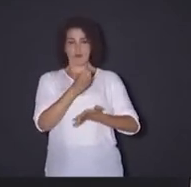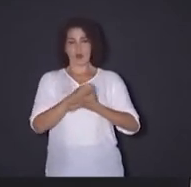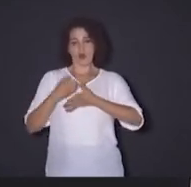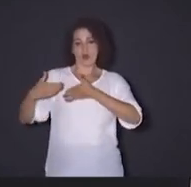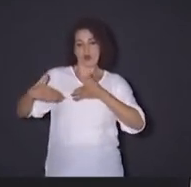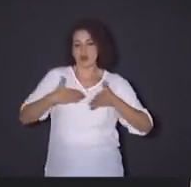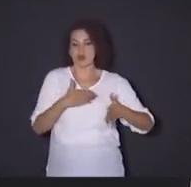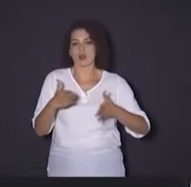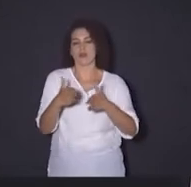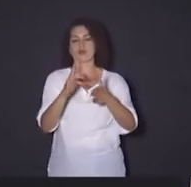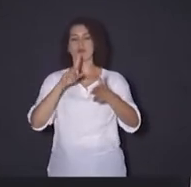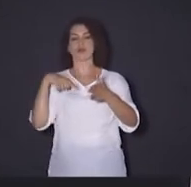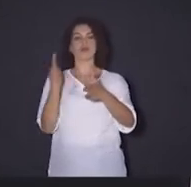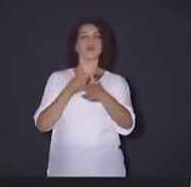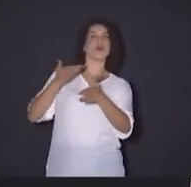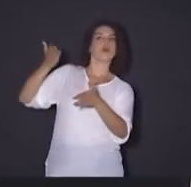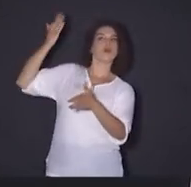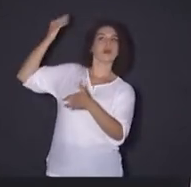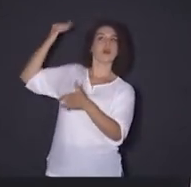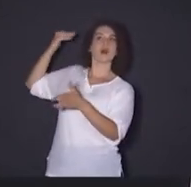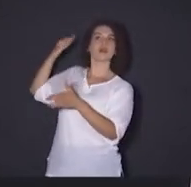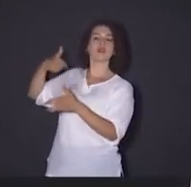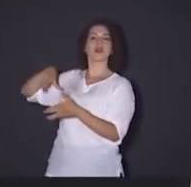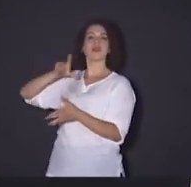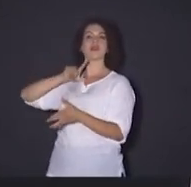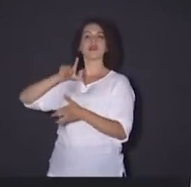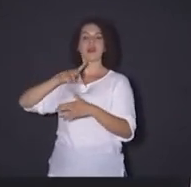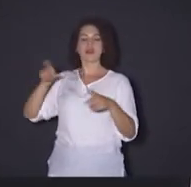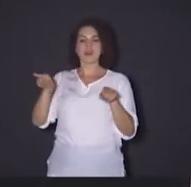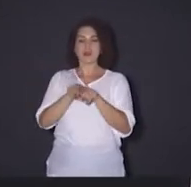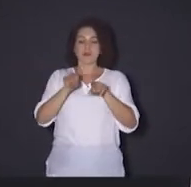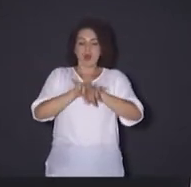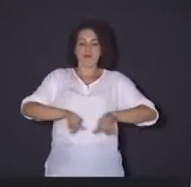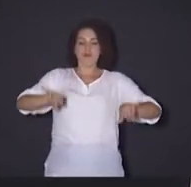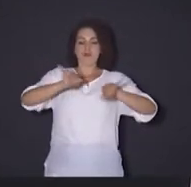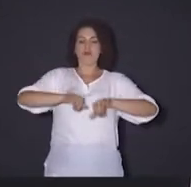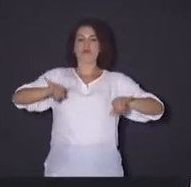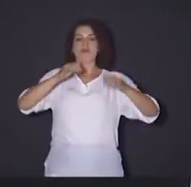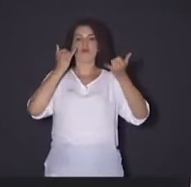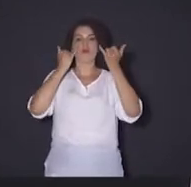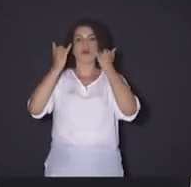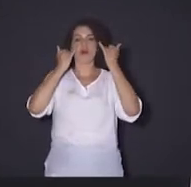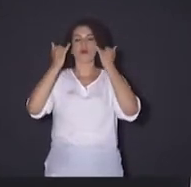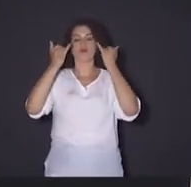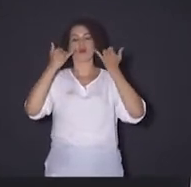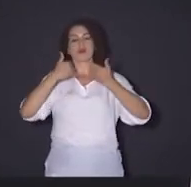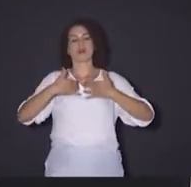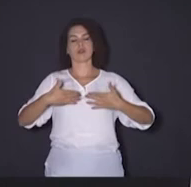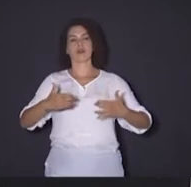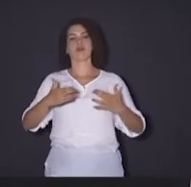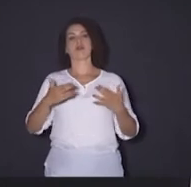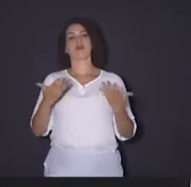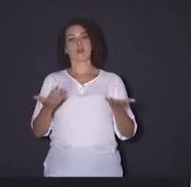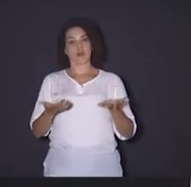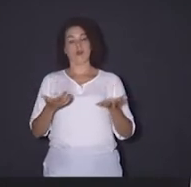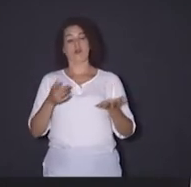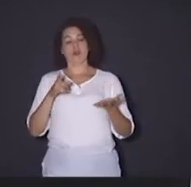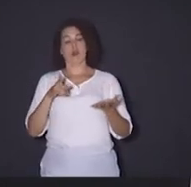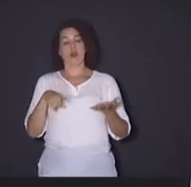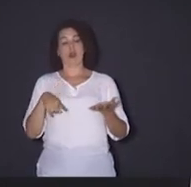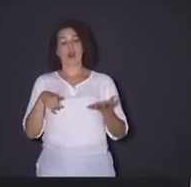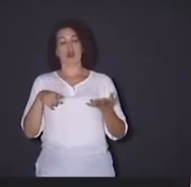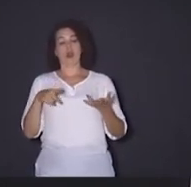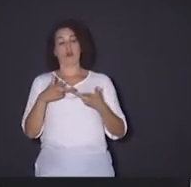antepassados percorreram e portanto trazendo as informações necessárias para a nossa reconexão essa é uma tarefa eu